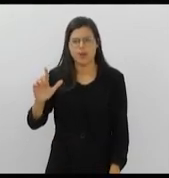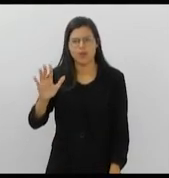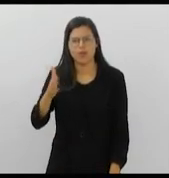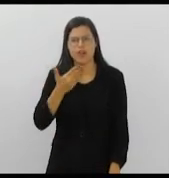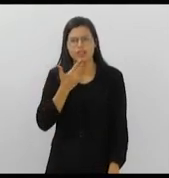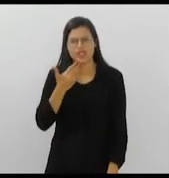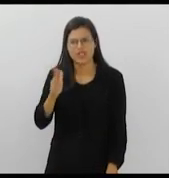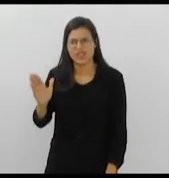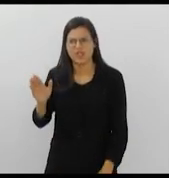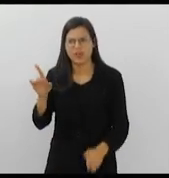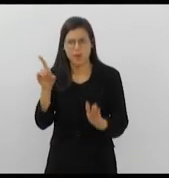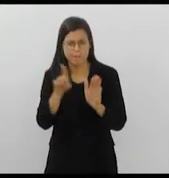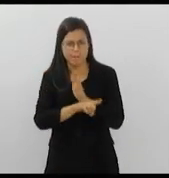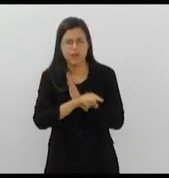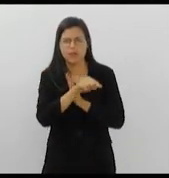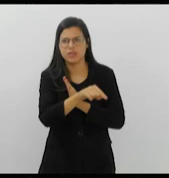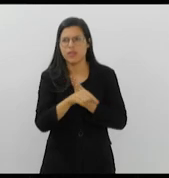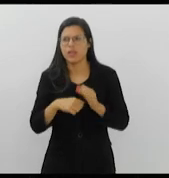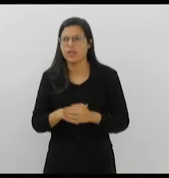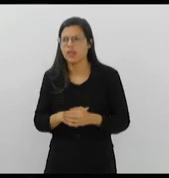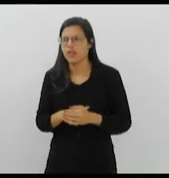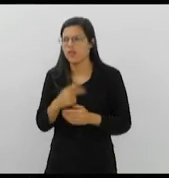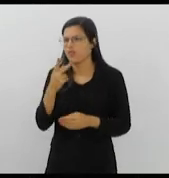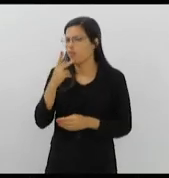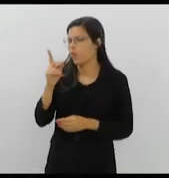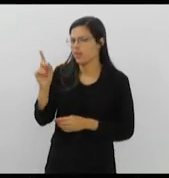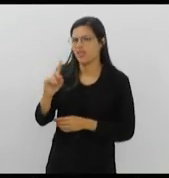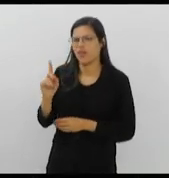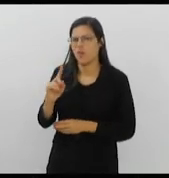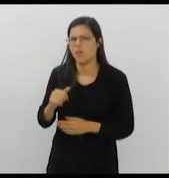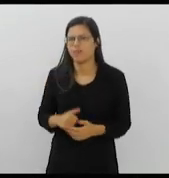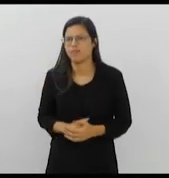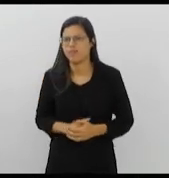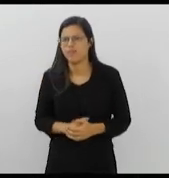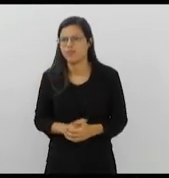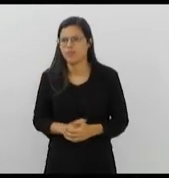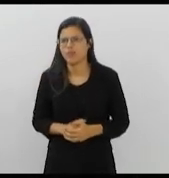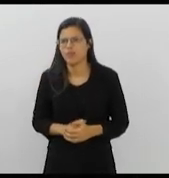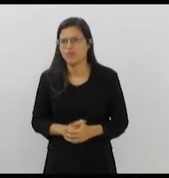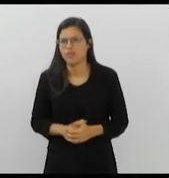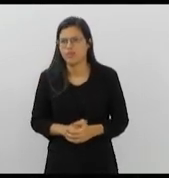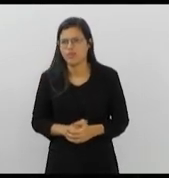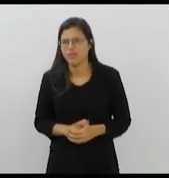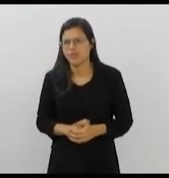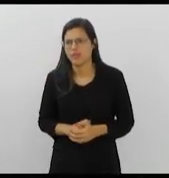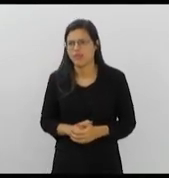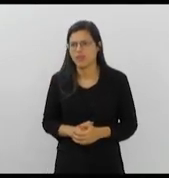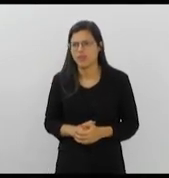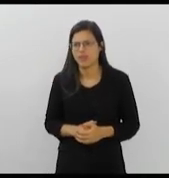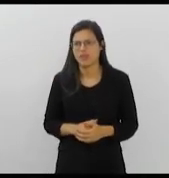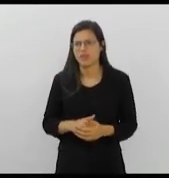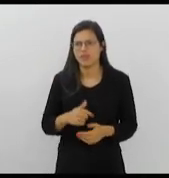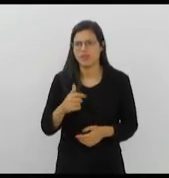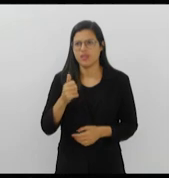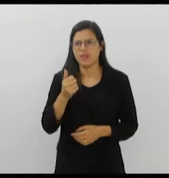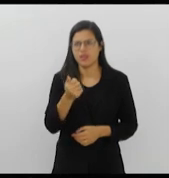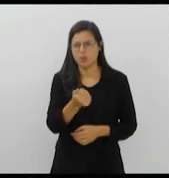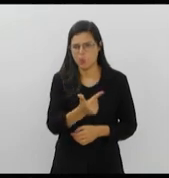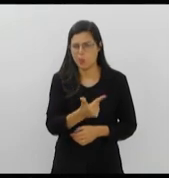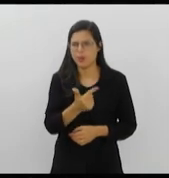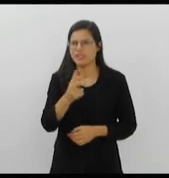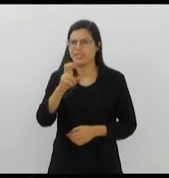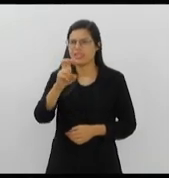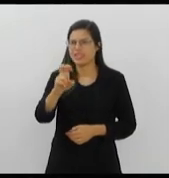perguntei pessoalmente a ele. Ele me disse que não. Então, não tem dúvida que é 17. 12 de prefeito e